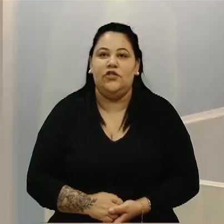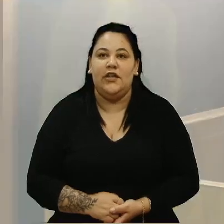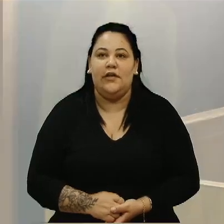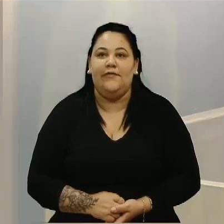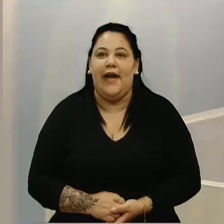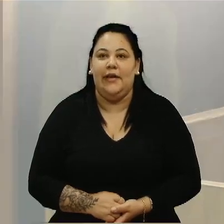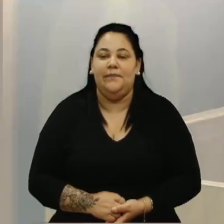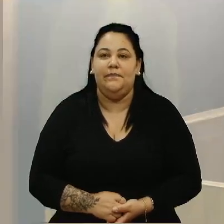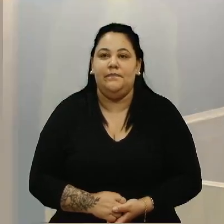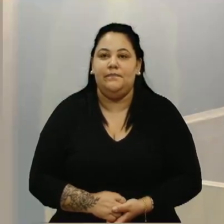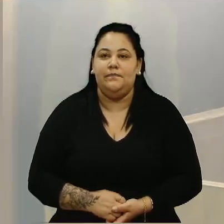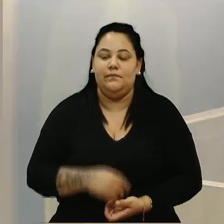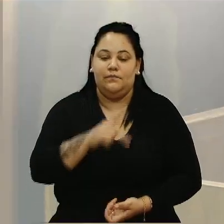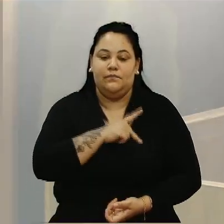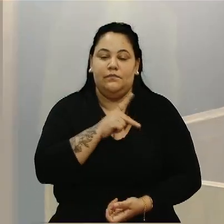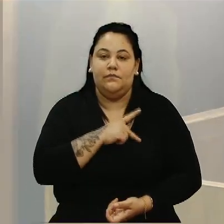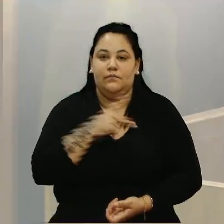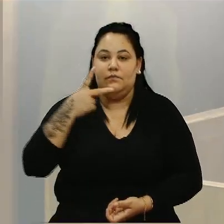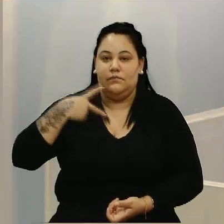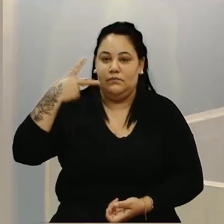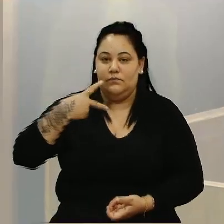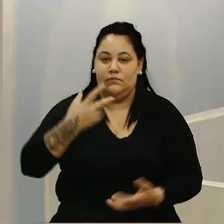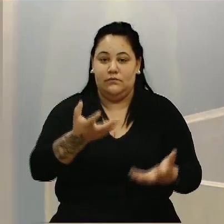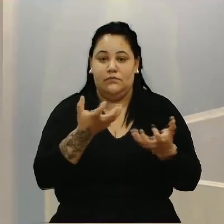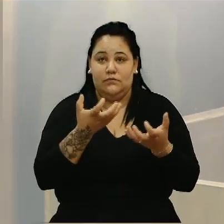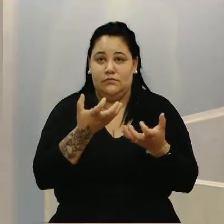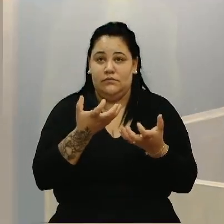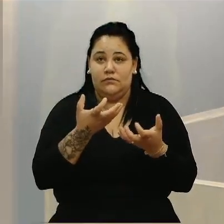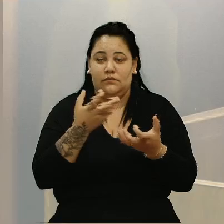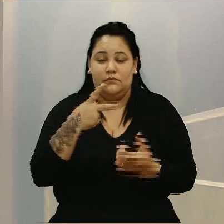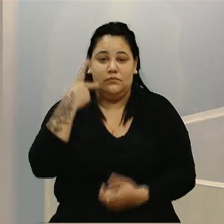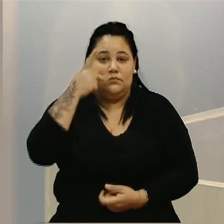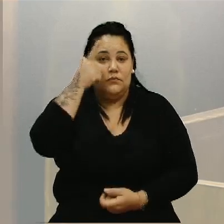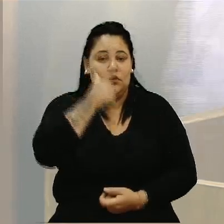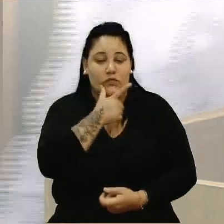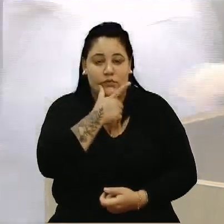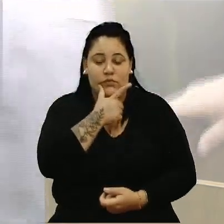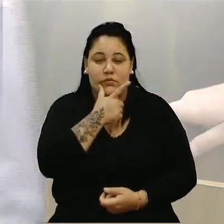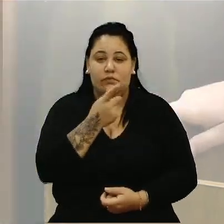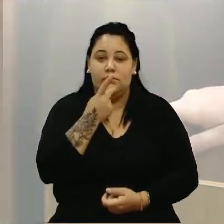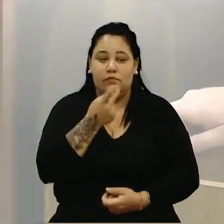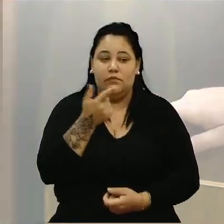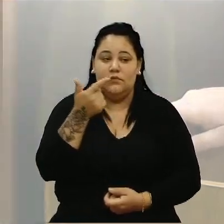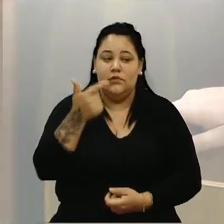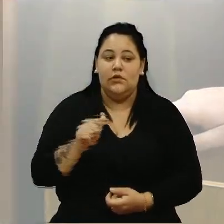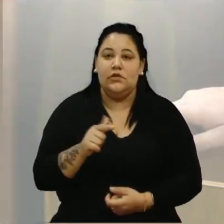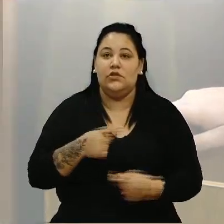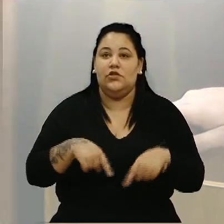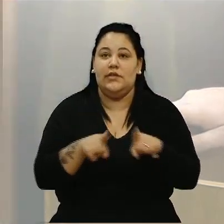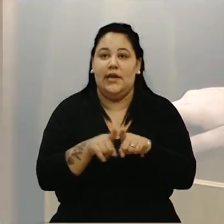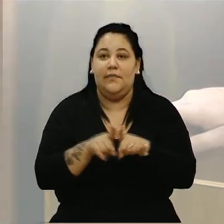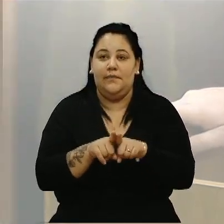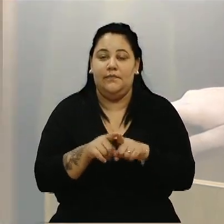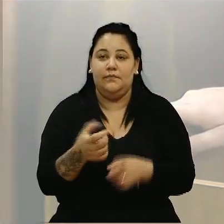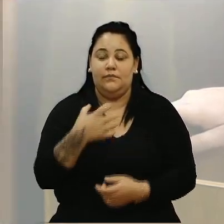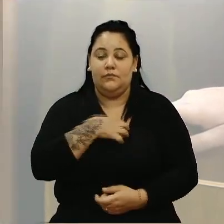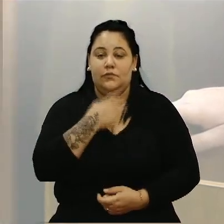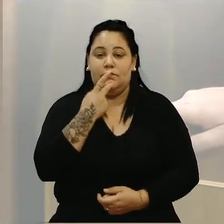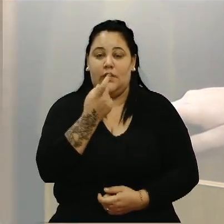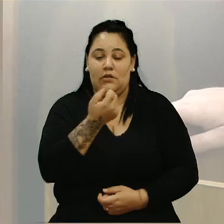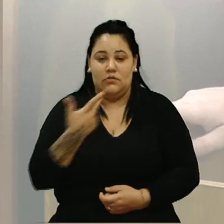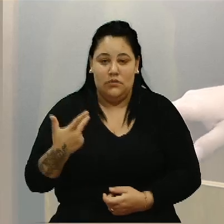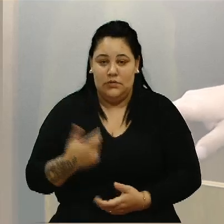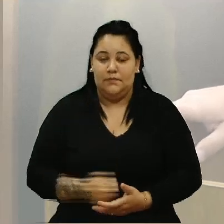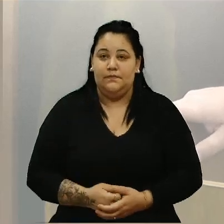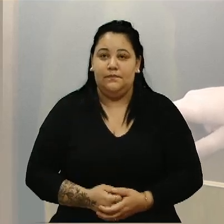Senhora presidente, senhoras e senhores vereadores, eu quero, vereador Lucas, voltar no seu tema e na sua forma de abordar. E